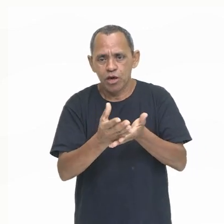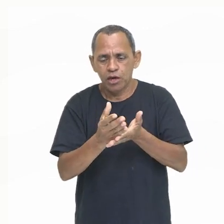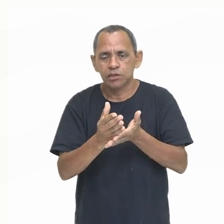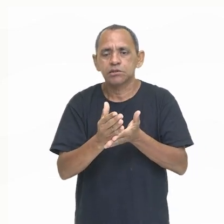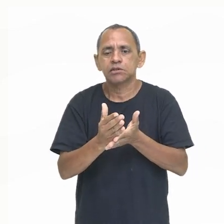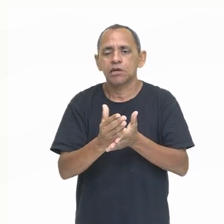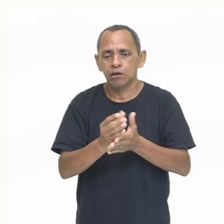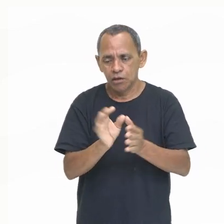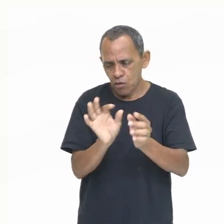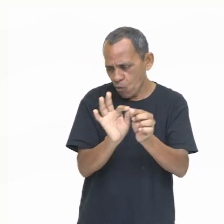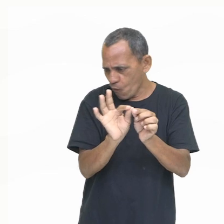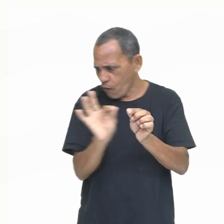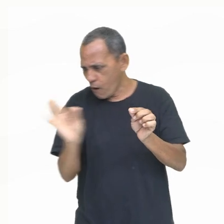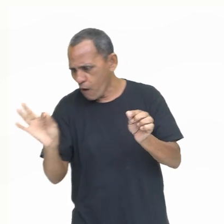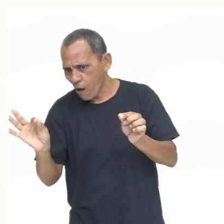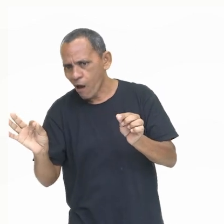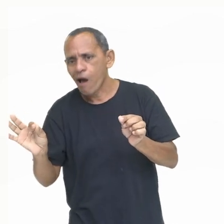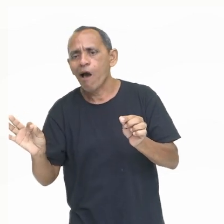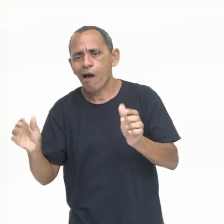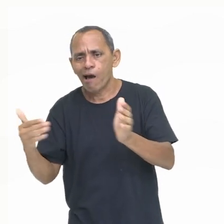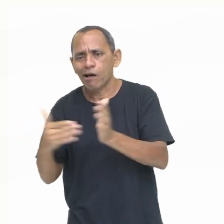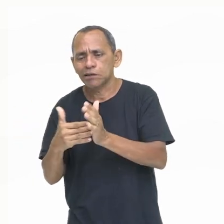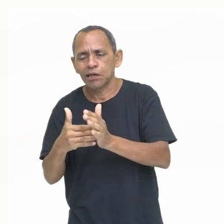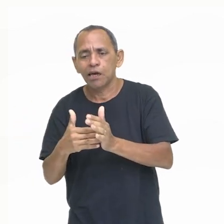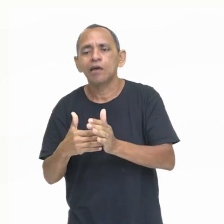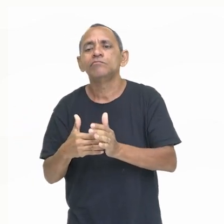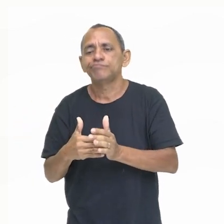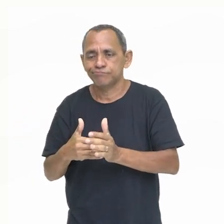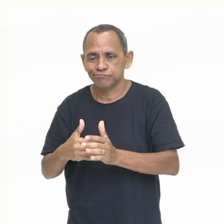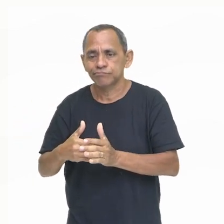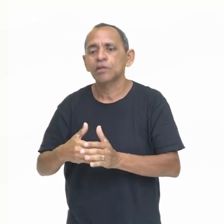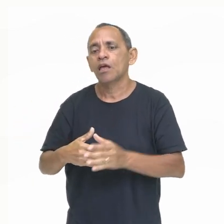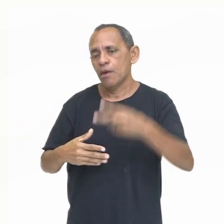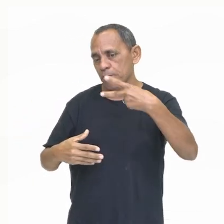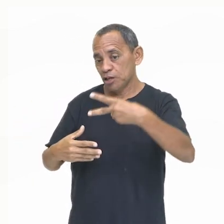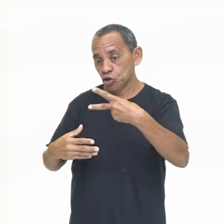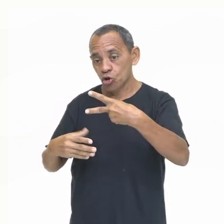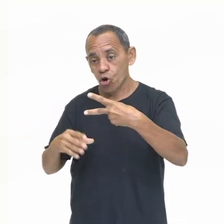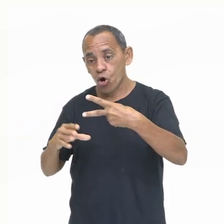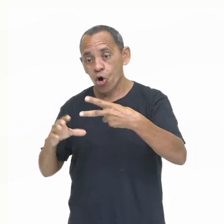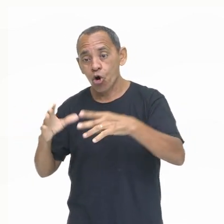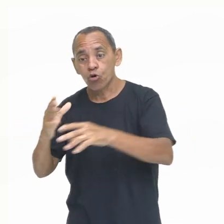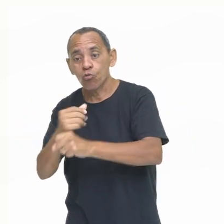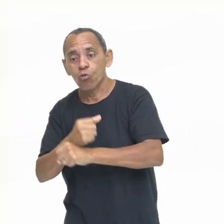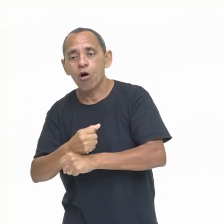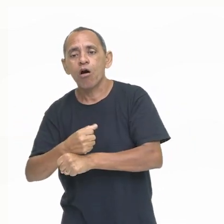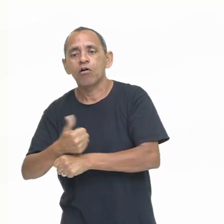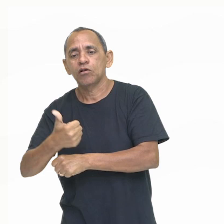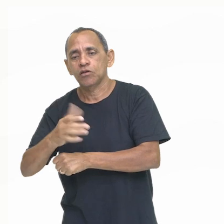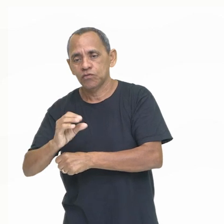domínio menor ou igual a 20. Por que menor ou igual? Porque eu percebo aqui, ó, bolinha